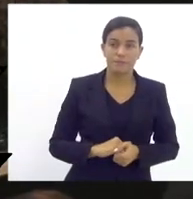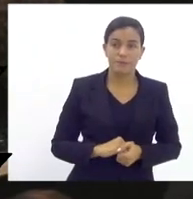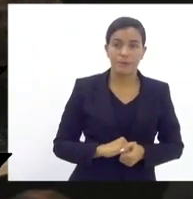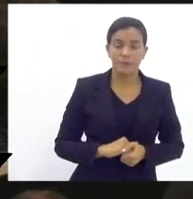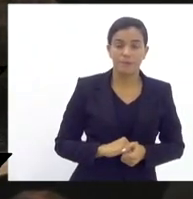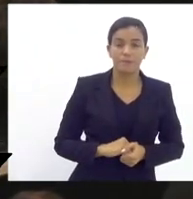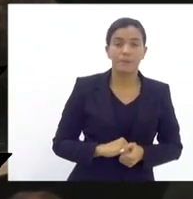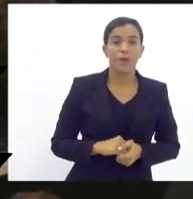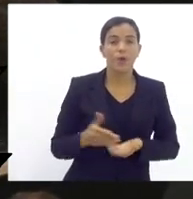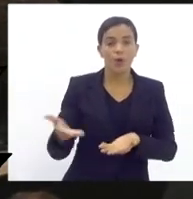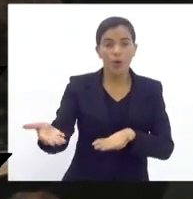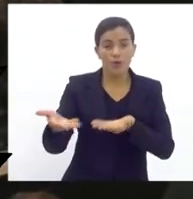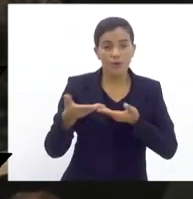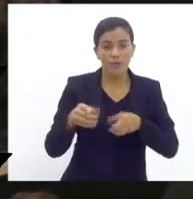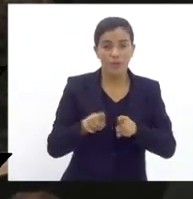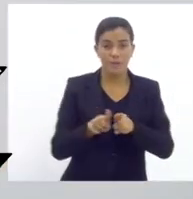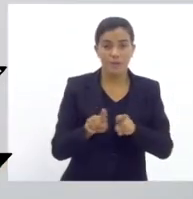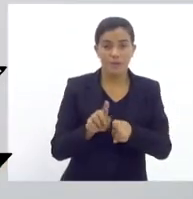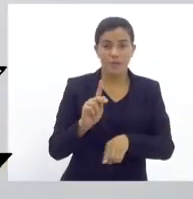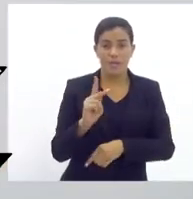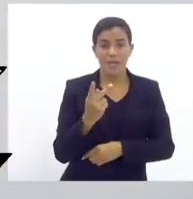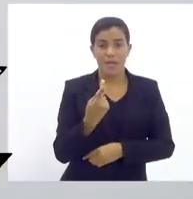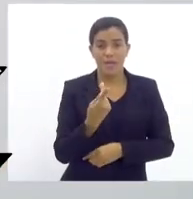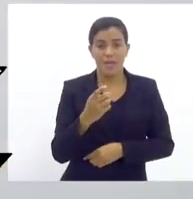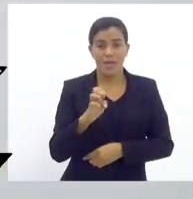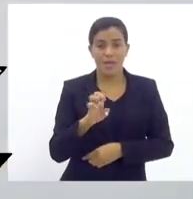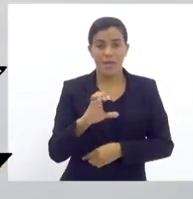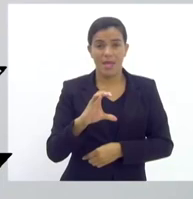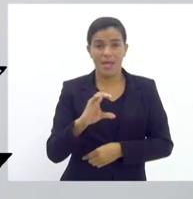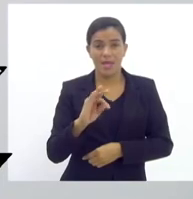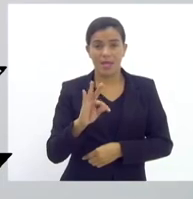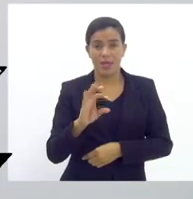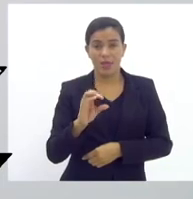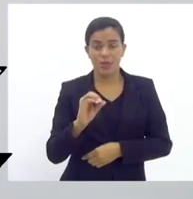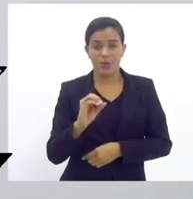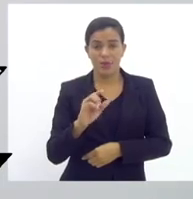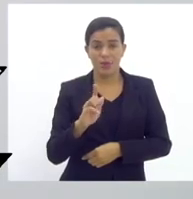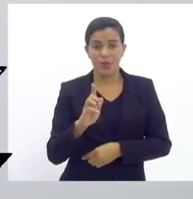chamo também Hector Gomes da Venezuela global